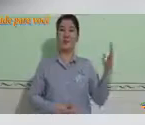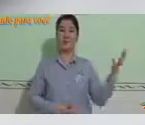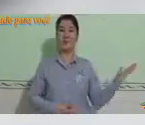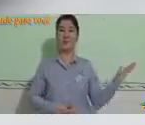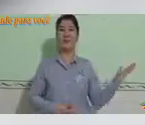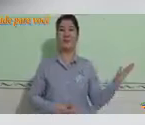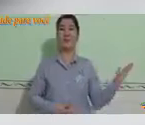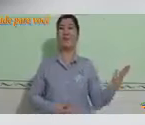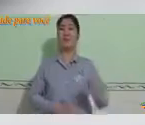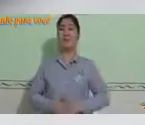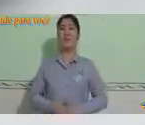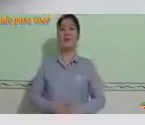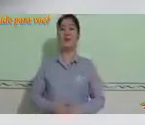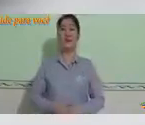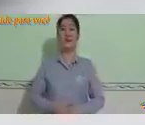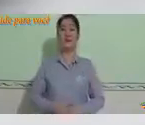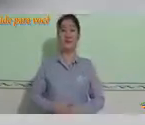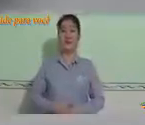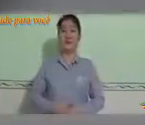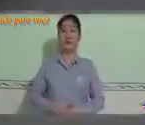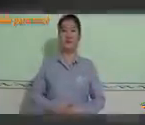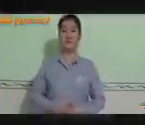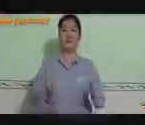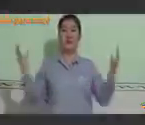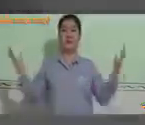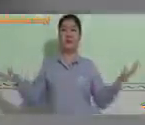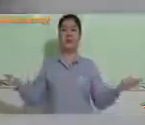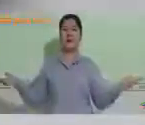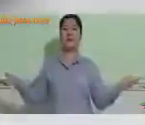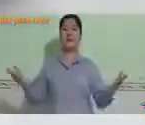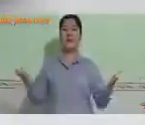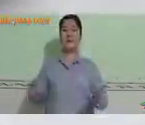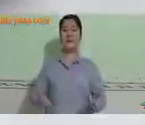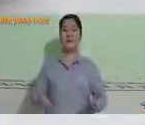as fezes dos animais para que elas não contaminem o solo.